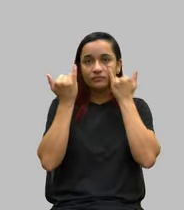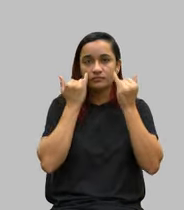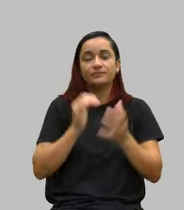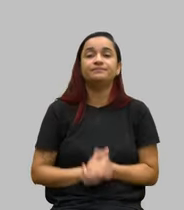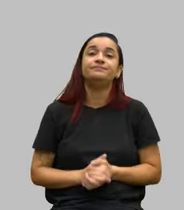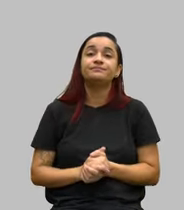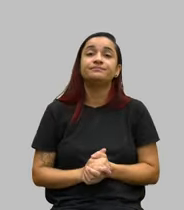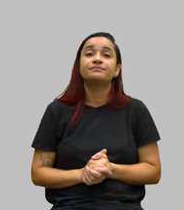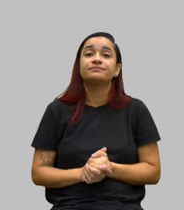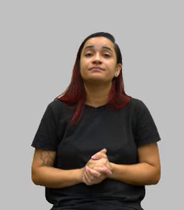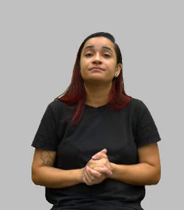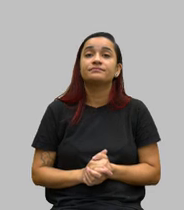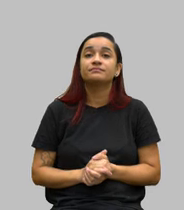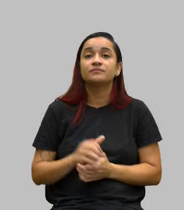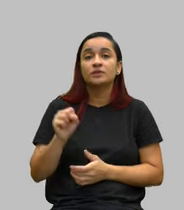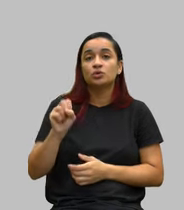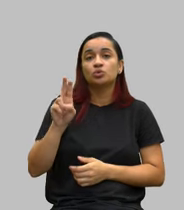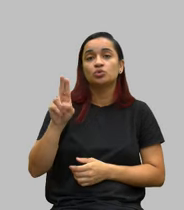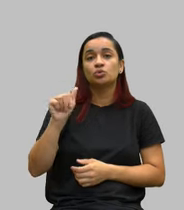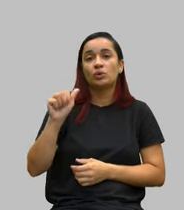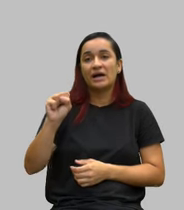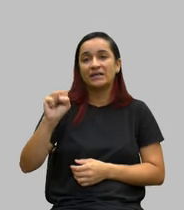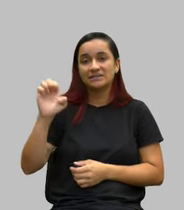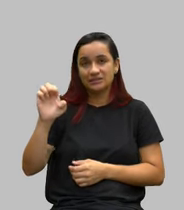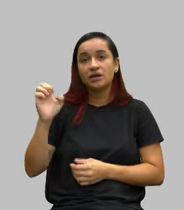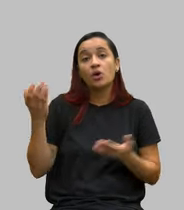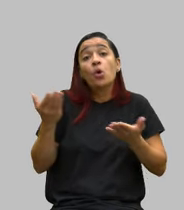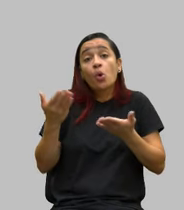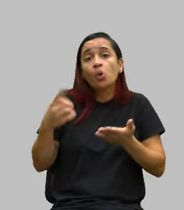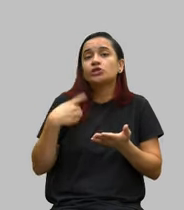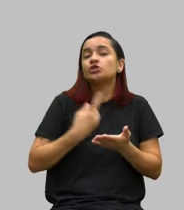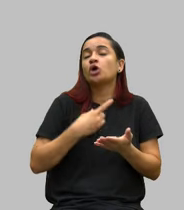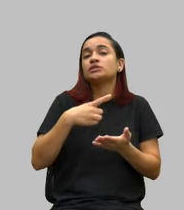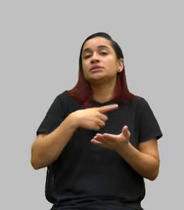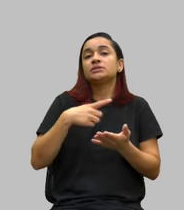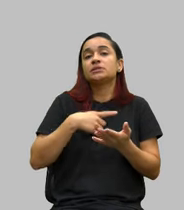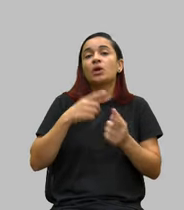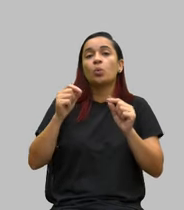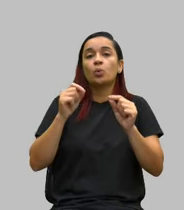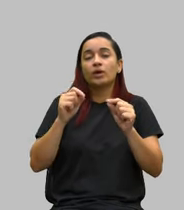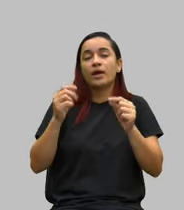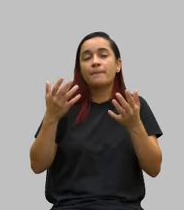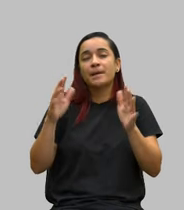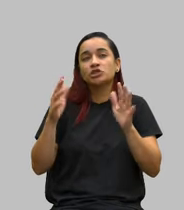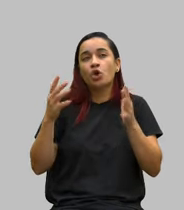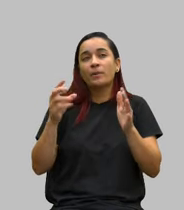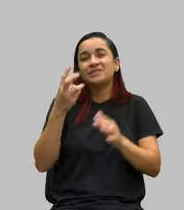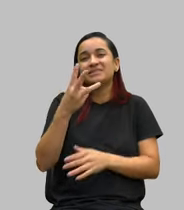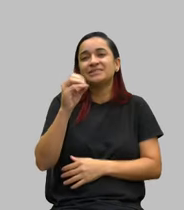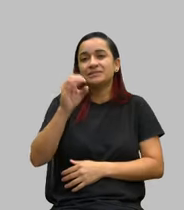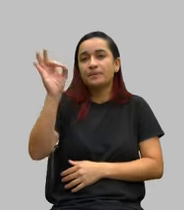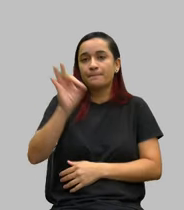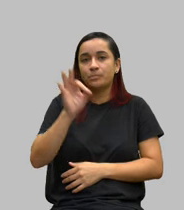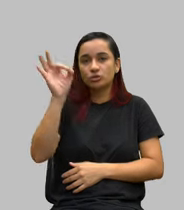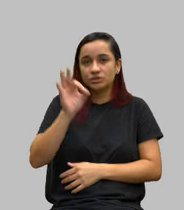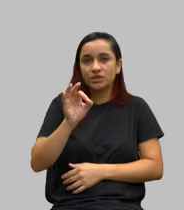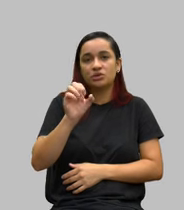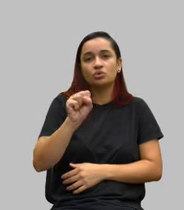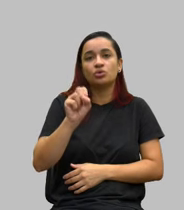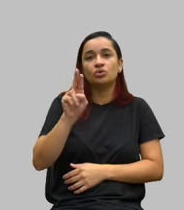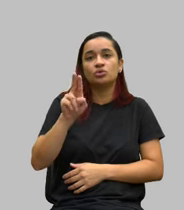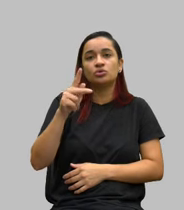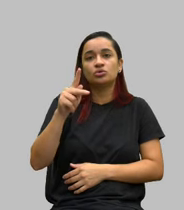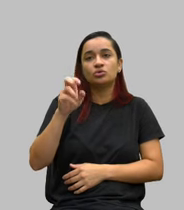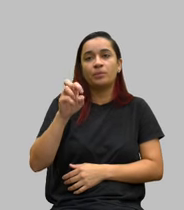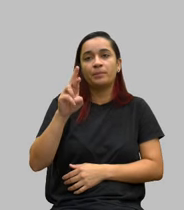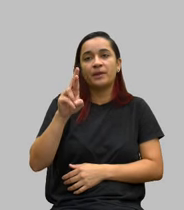hoje nós temos um índice nós temos um índice eh nós temos aproximadamente 30% superavit das vagas do sistema